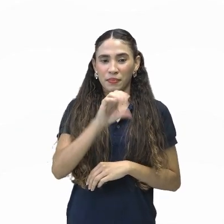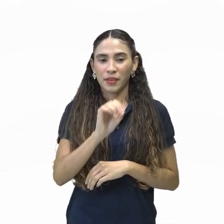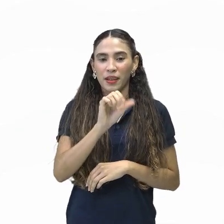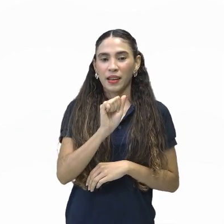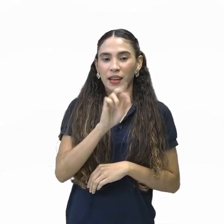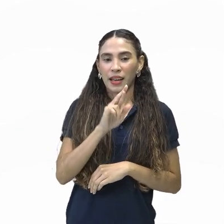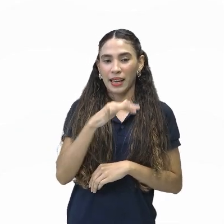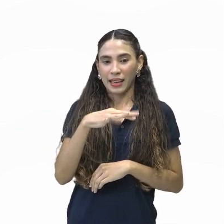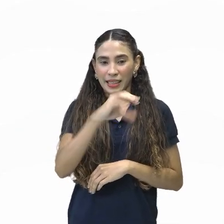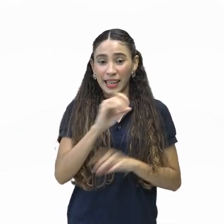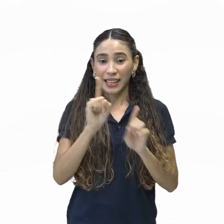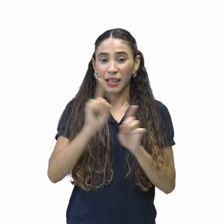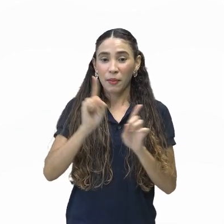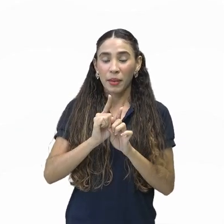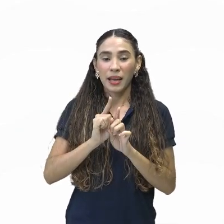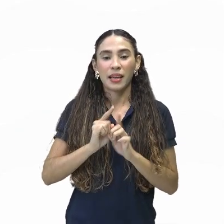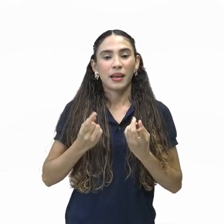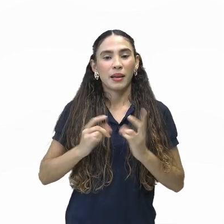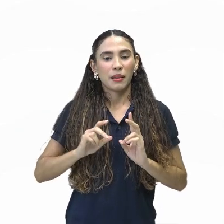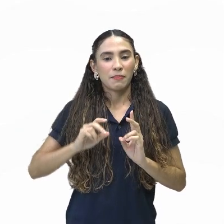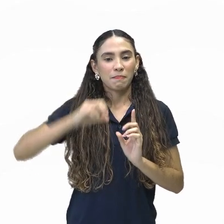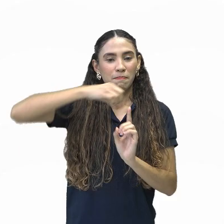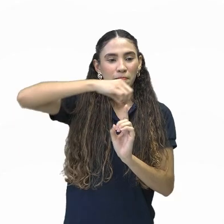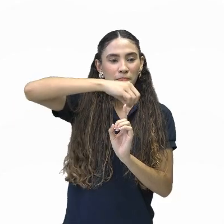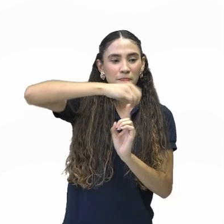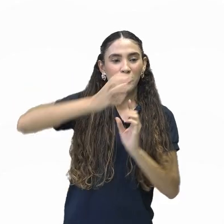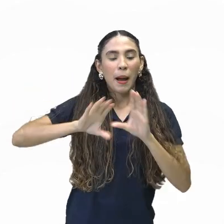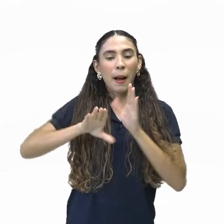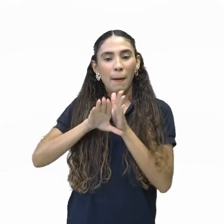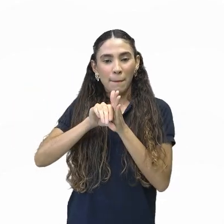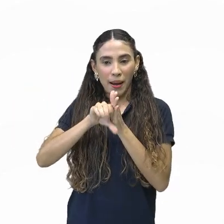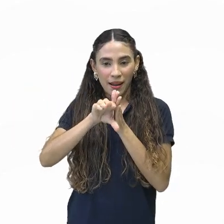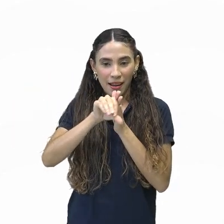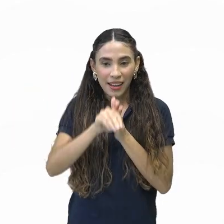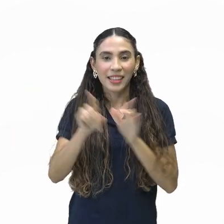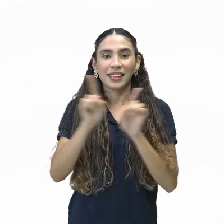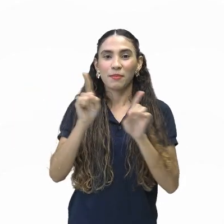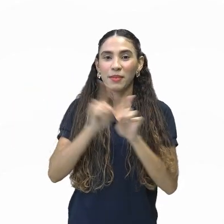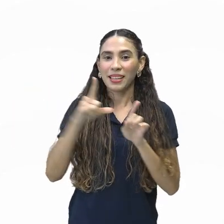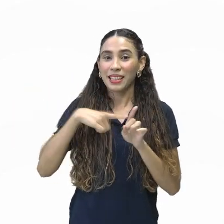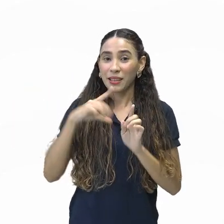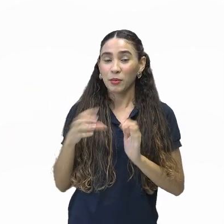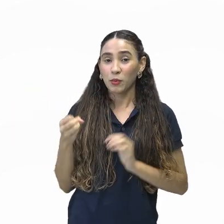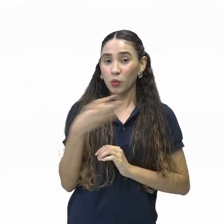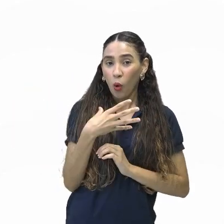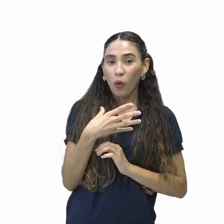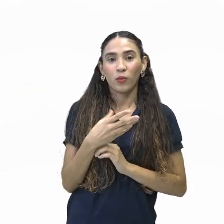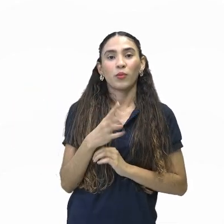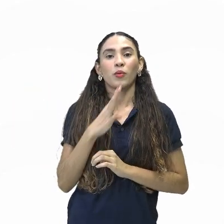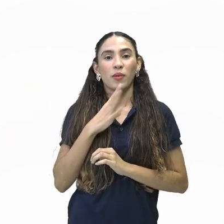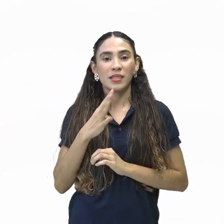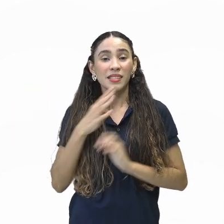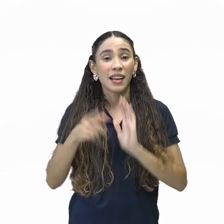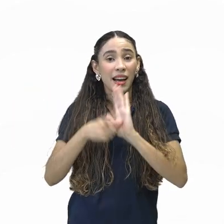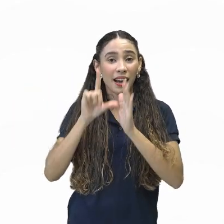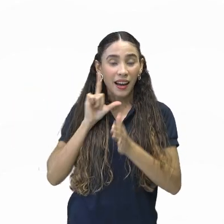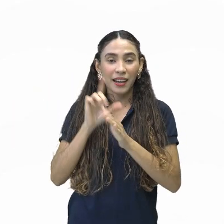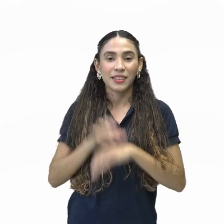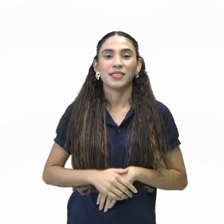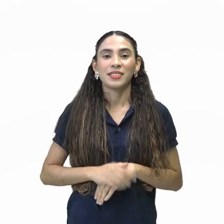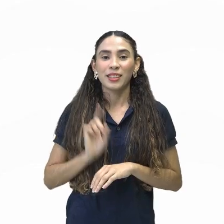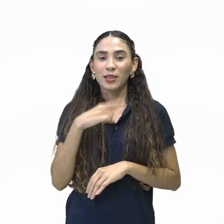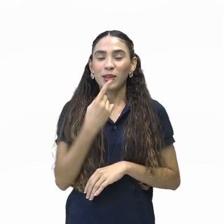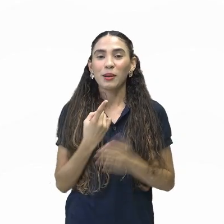reino bactéria, aí nós temos uma novidade, né, dentro da classificação que a gente conhecia antigamente. A gente